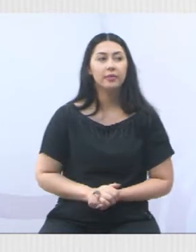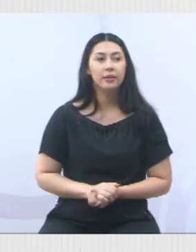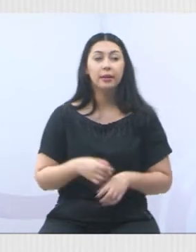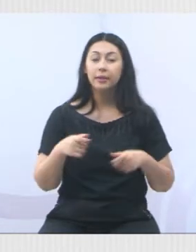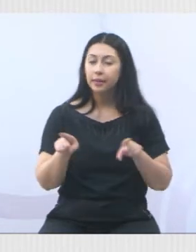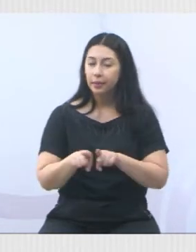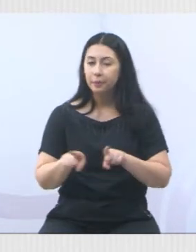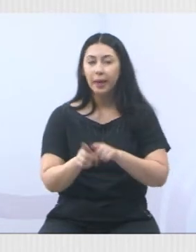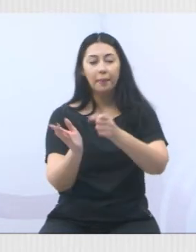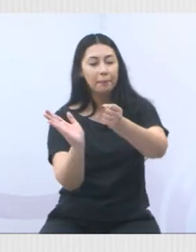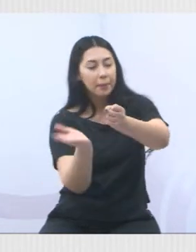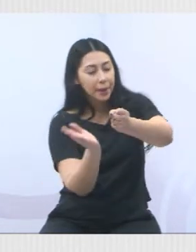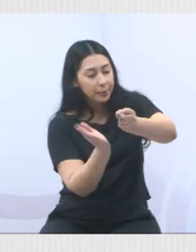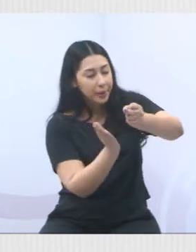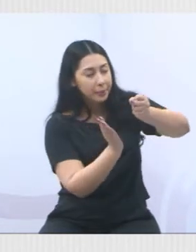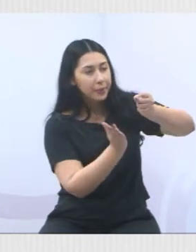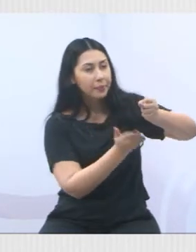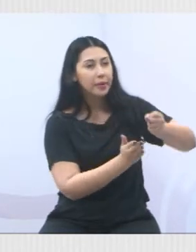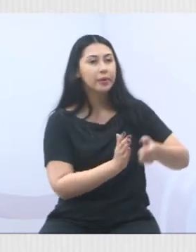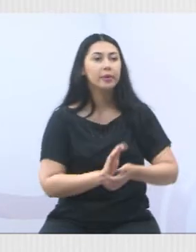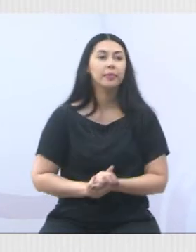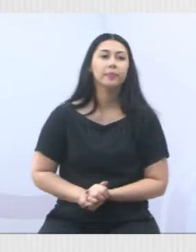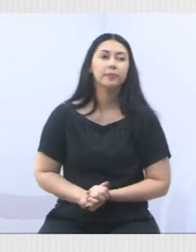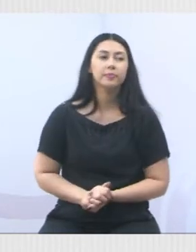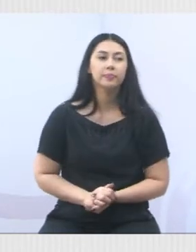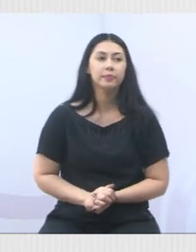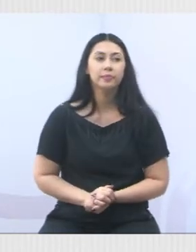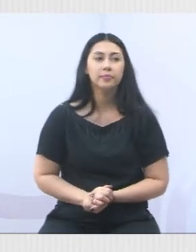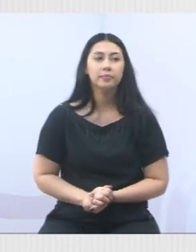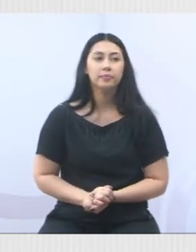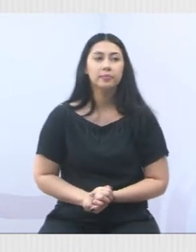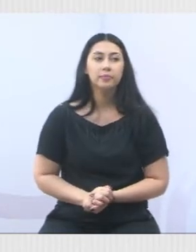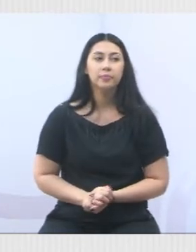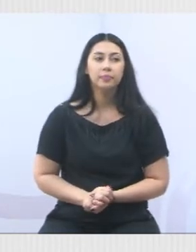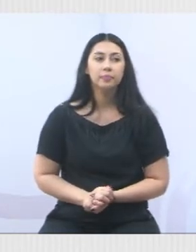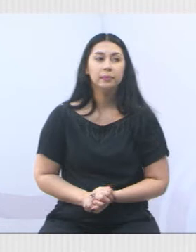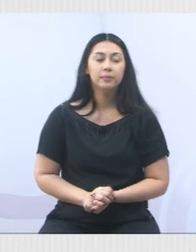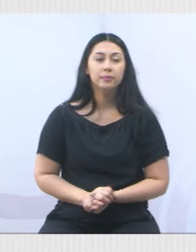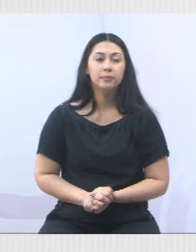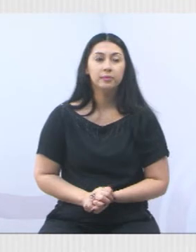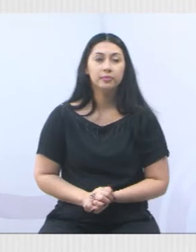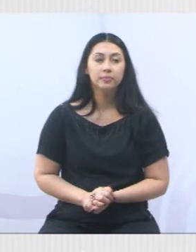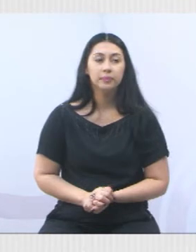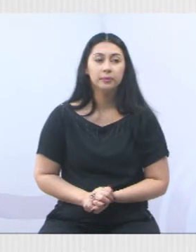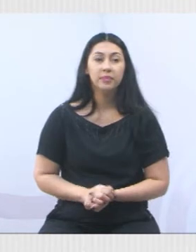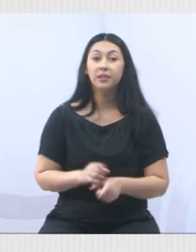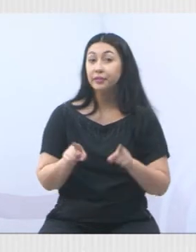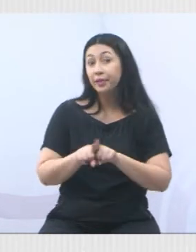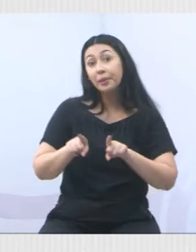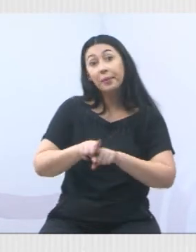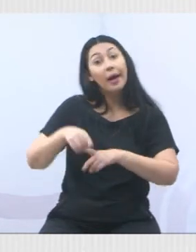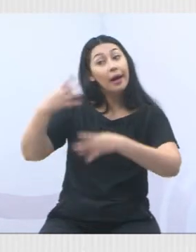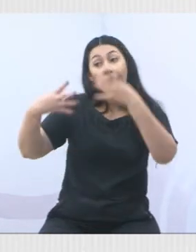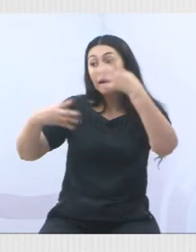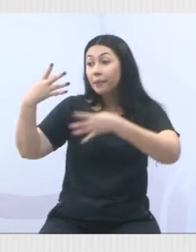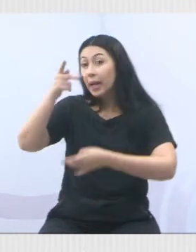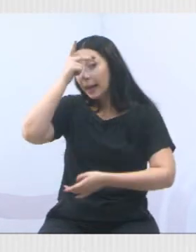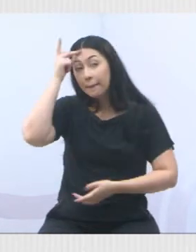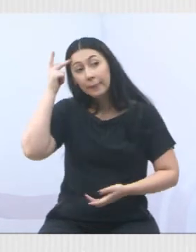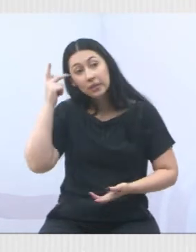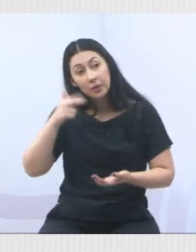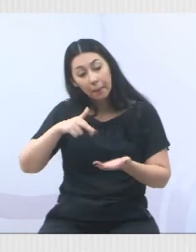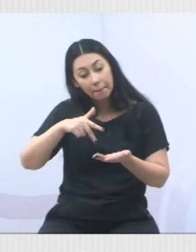calçada, também prejudica aí os pedestres